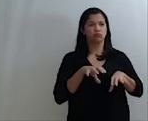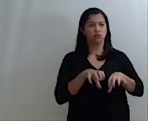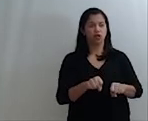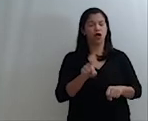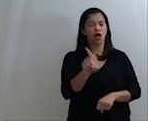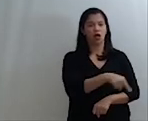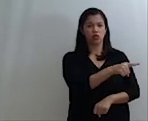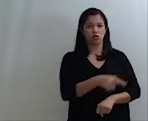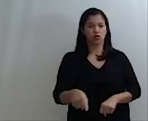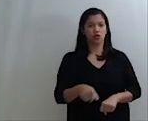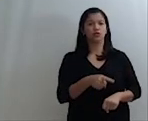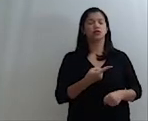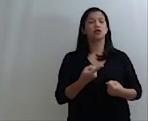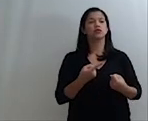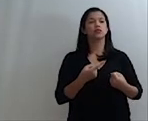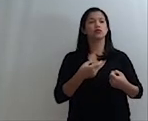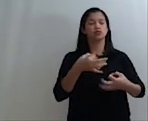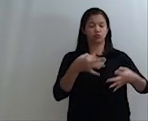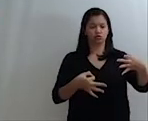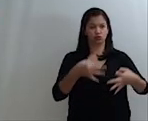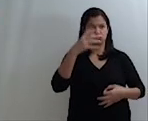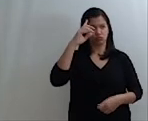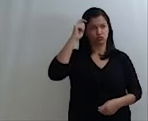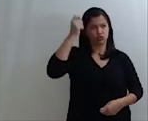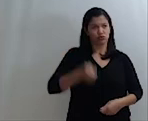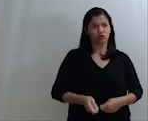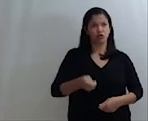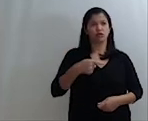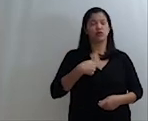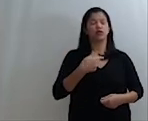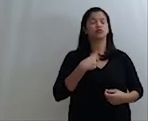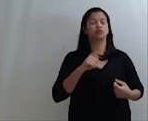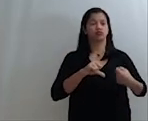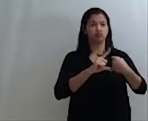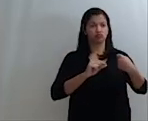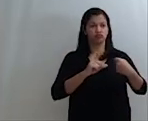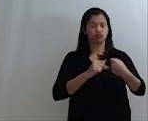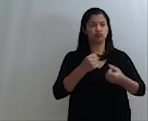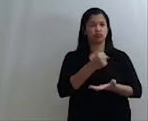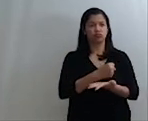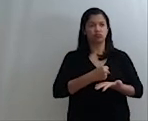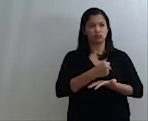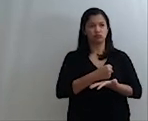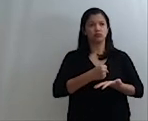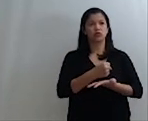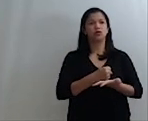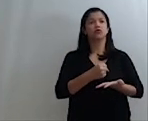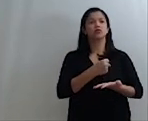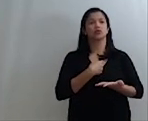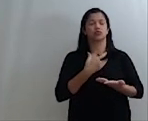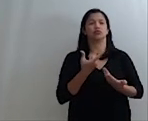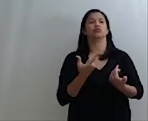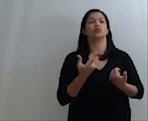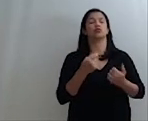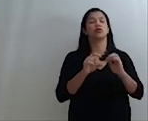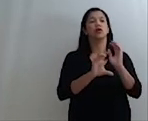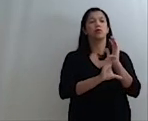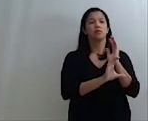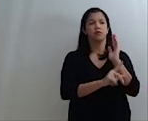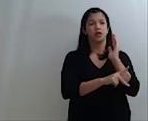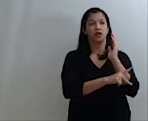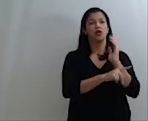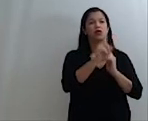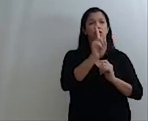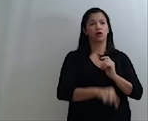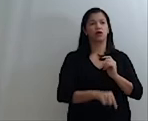julgamento do Conselho de sentença com fundamento no artigo 593 3D do Código de Processo Penal não ocorrência impost em que os